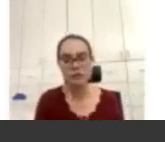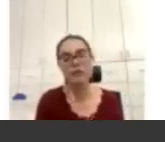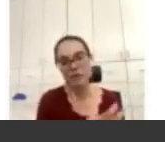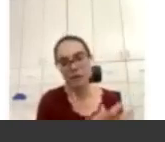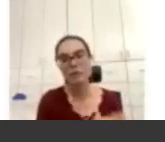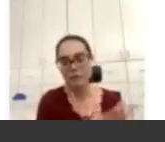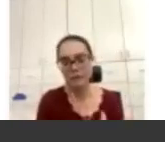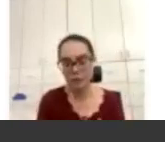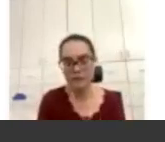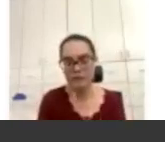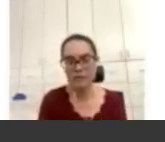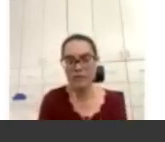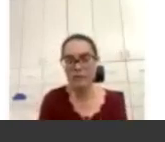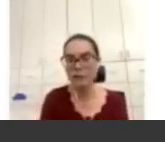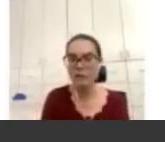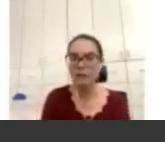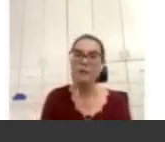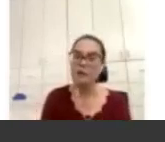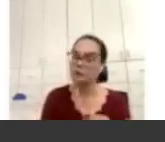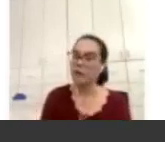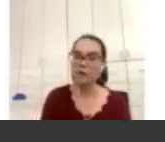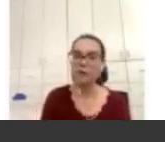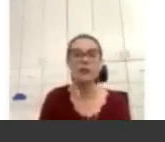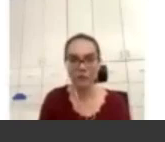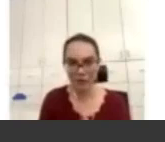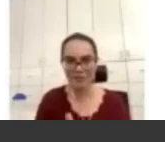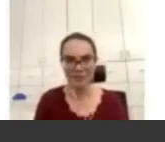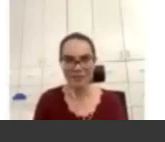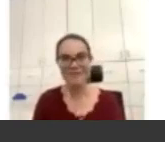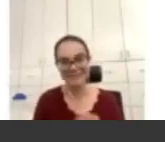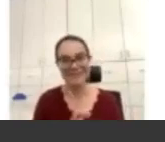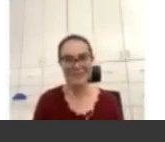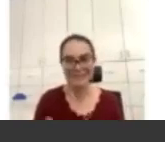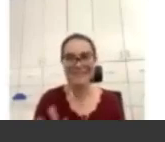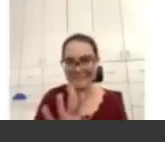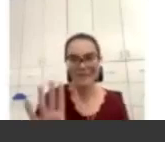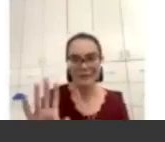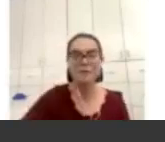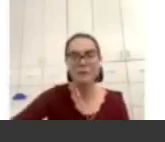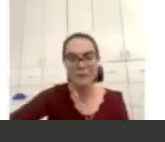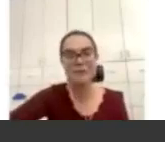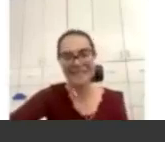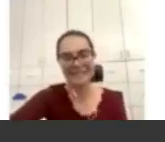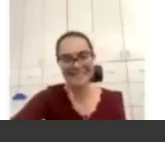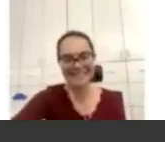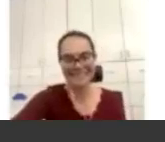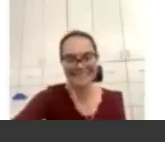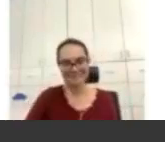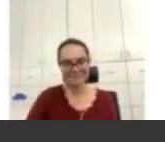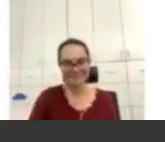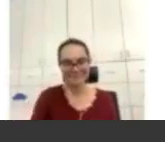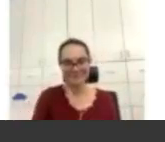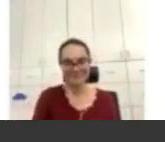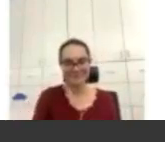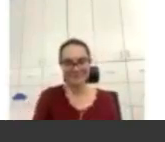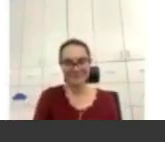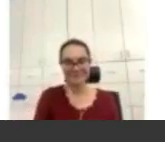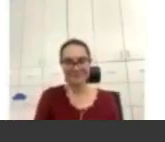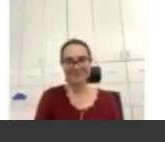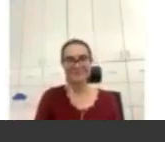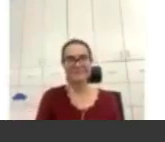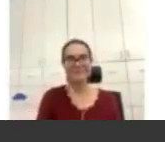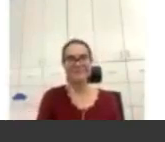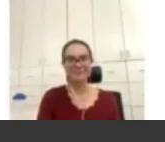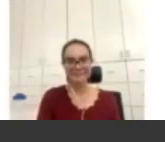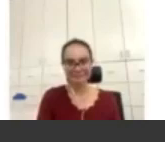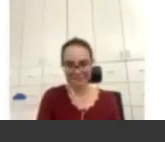PAC Covid também, com bastante respaldo, mas o PAC Monkeypox nós estamos sendo os primeiros ainda. Outra coisa que